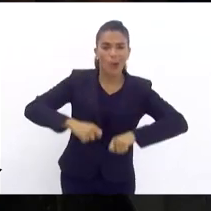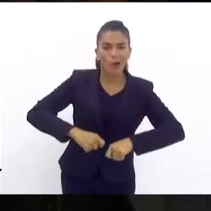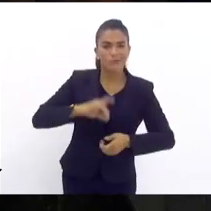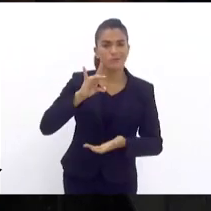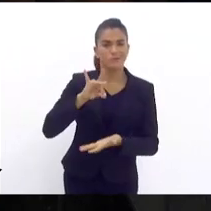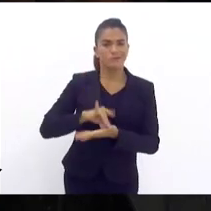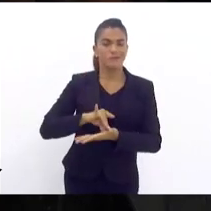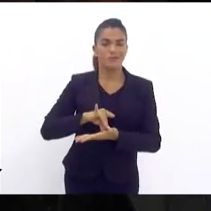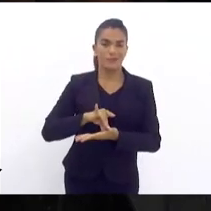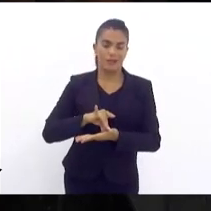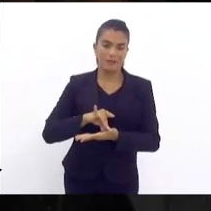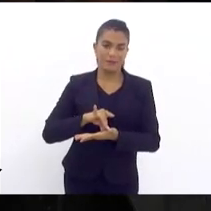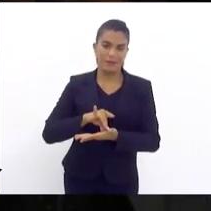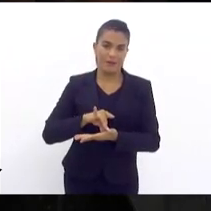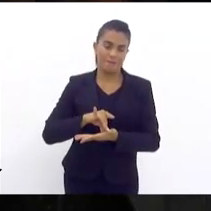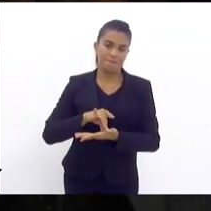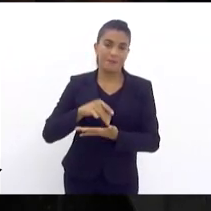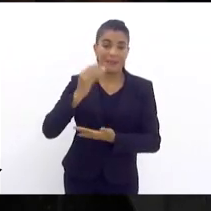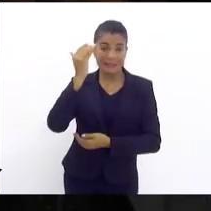elucidar